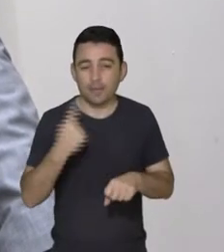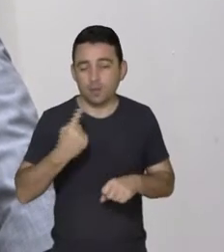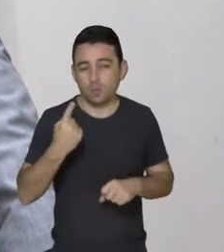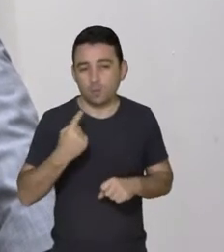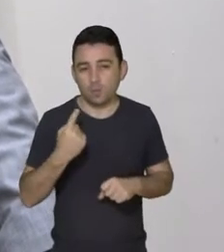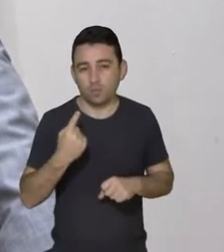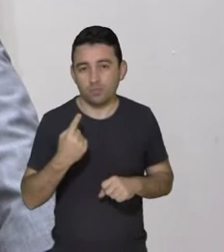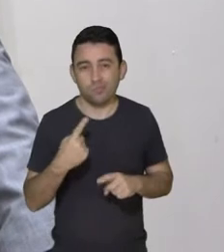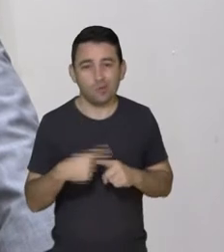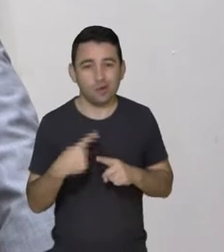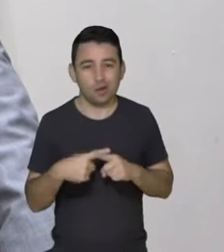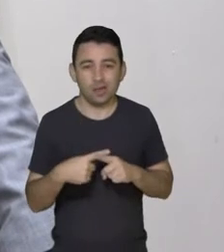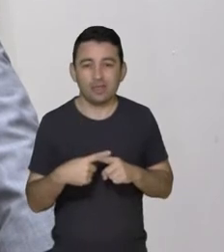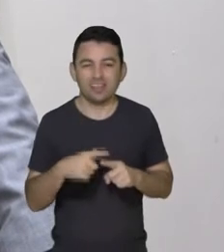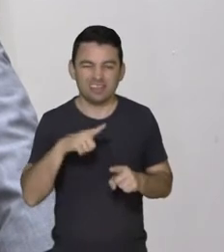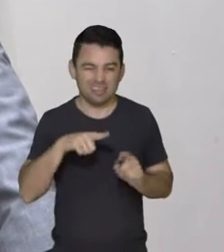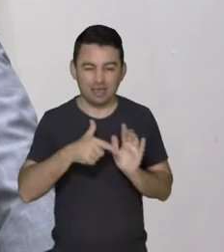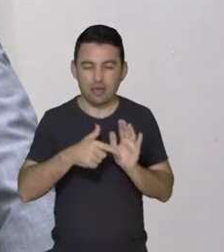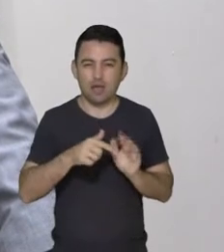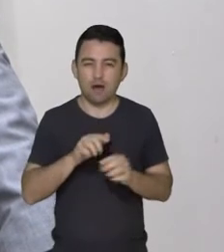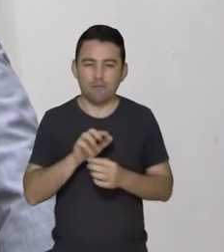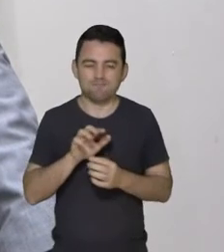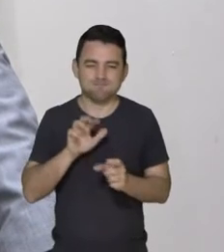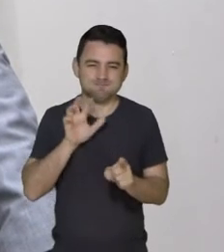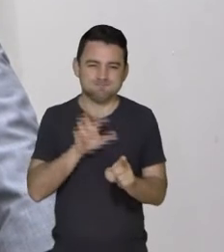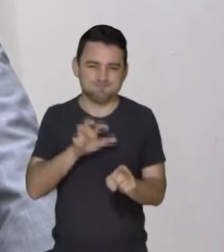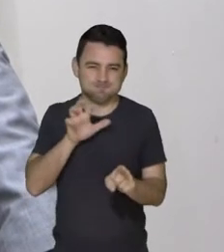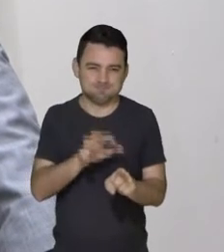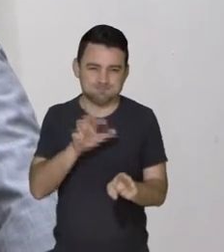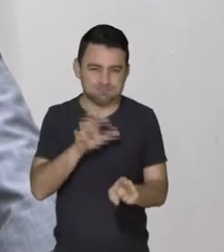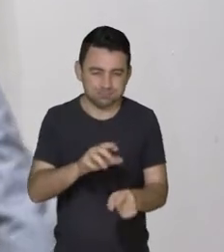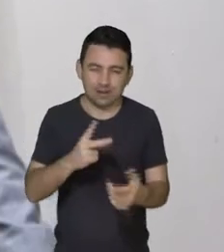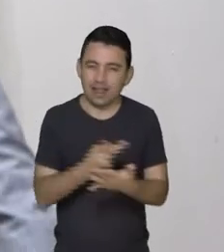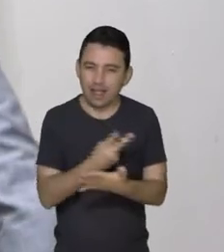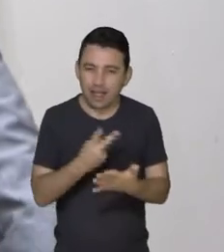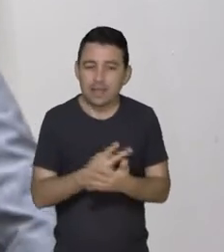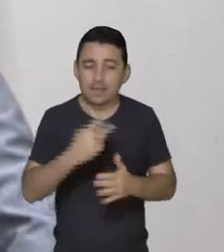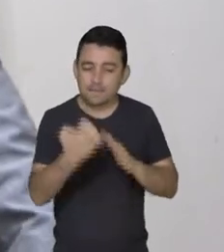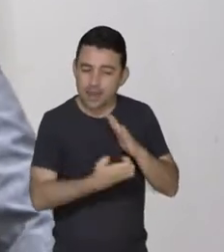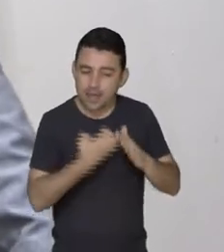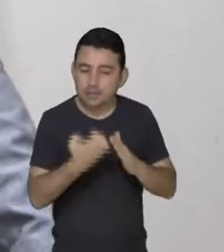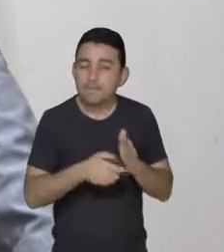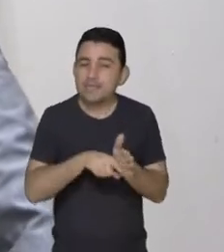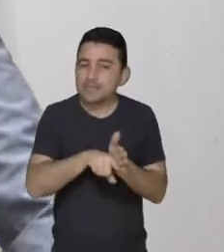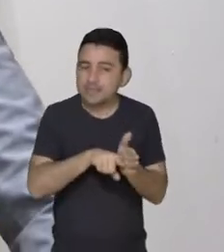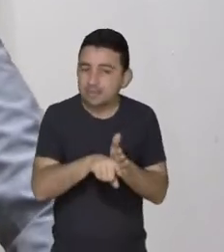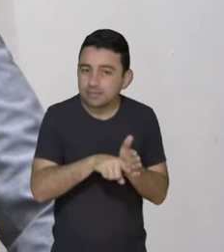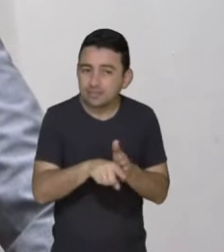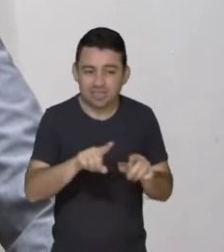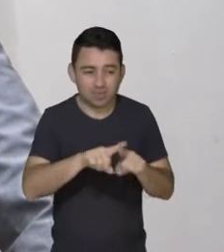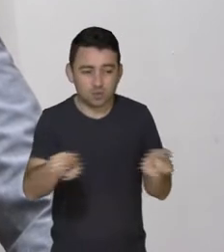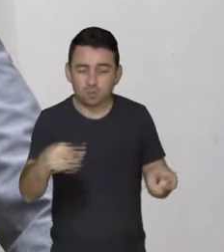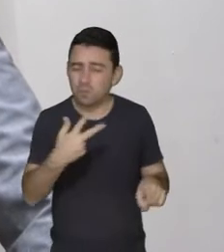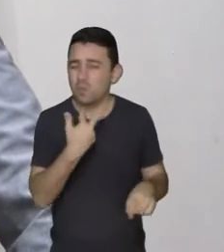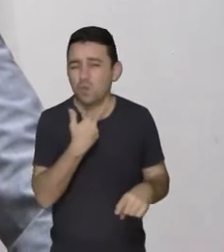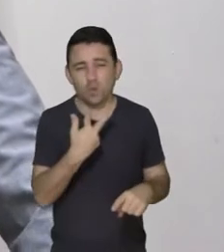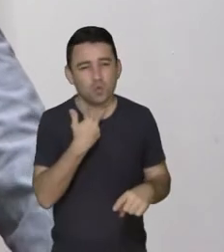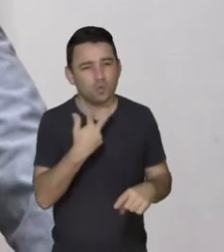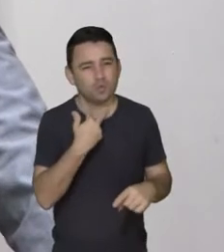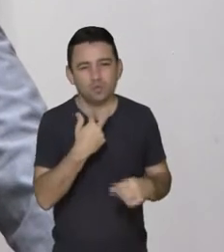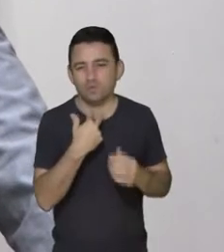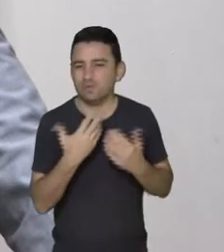que primeiro que foi induzido realmente ao erro por empresas de pesquisas que não deveriam nem estar funcionando